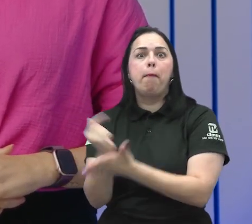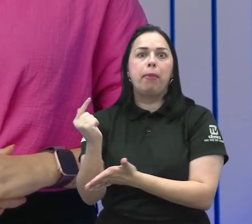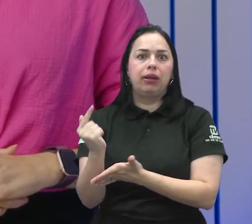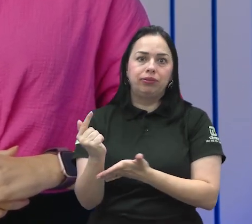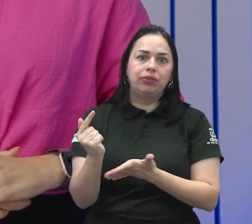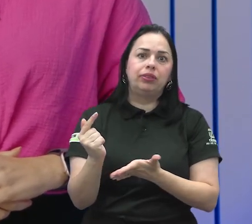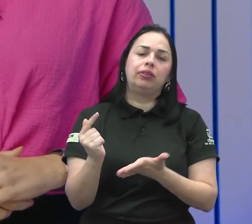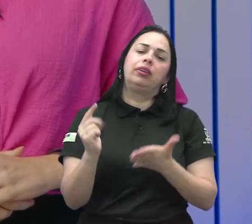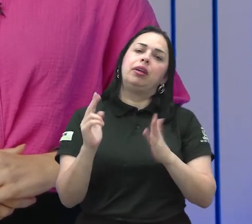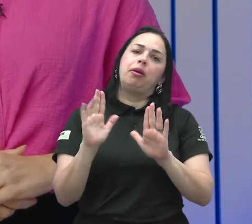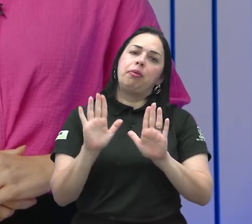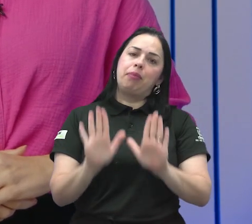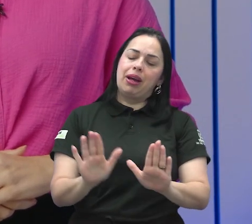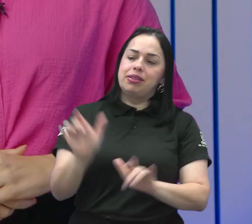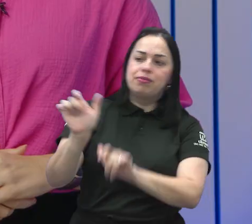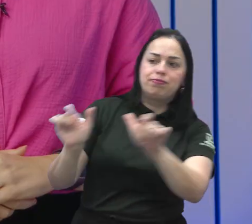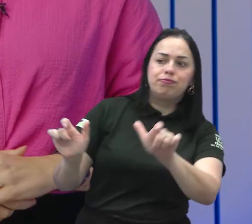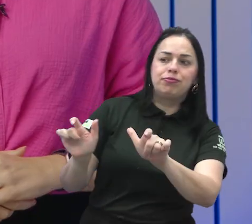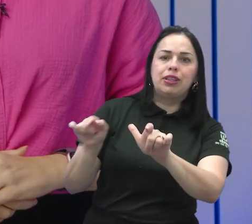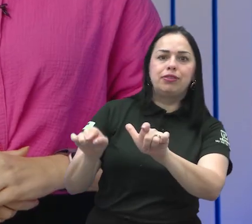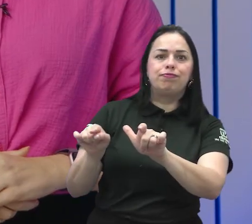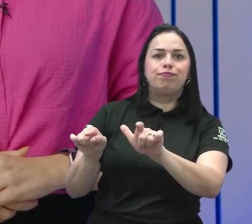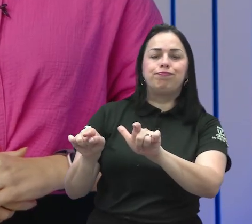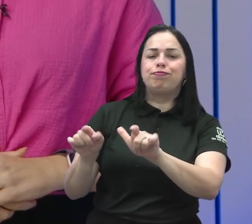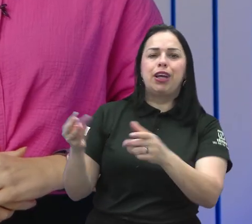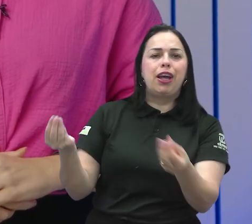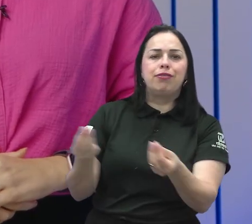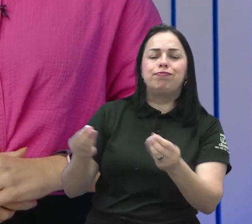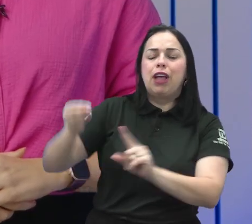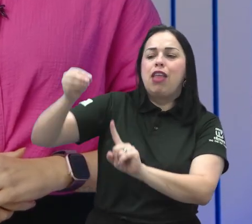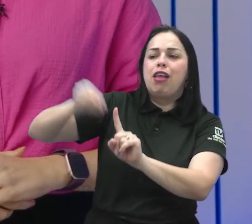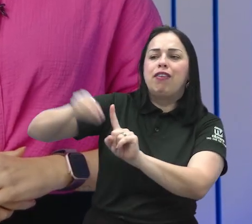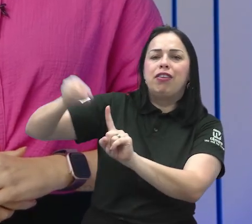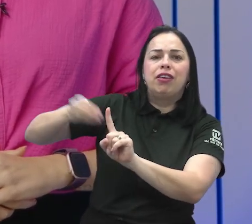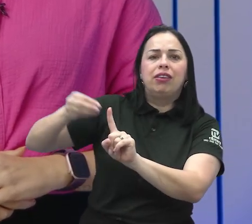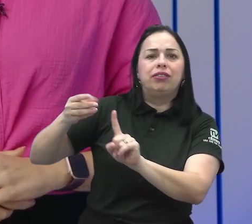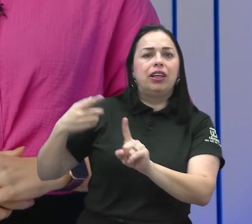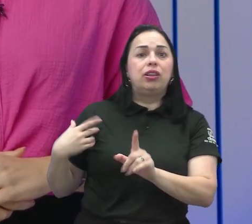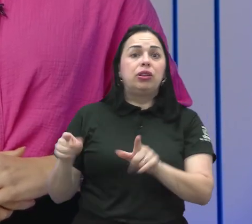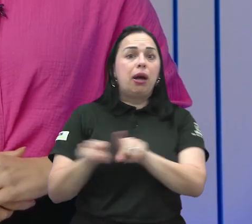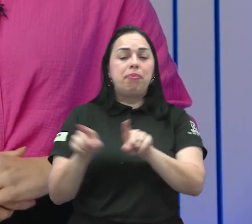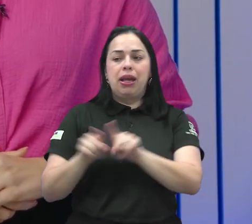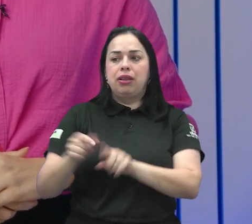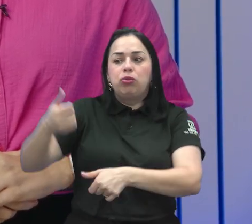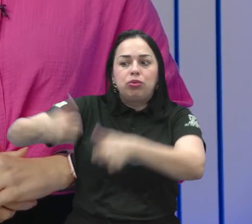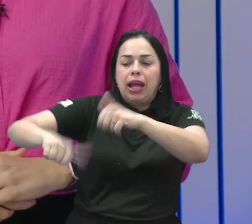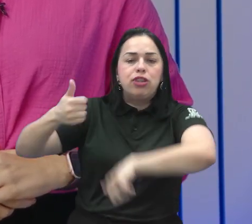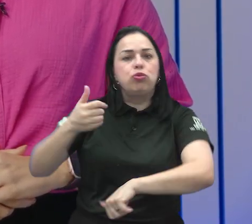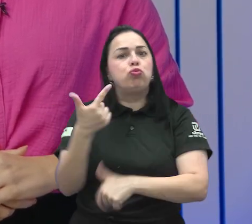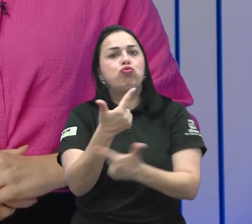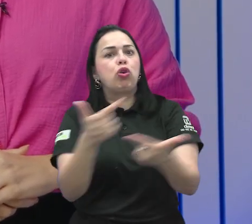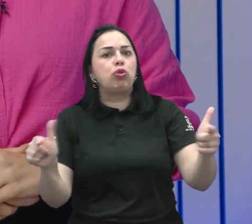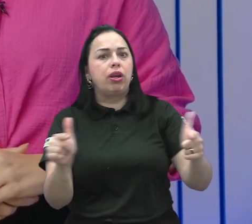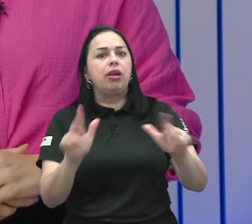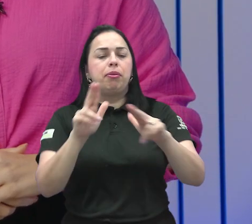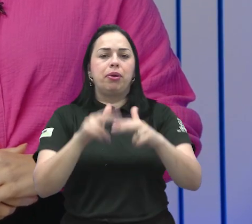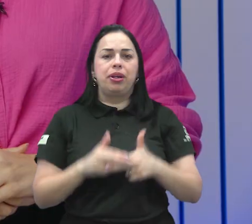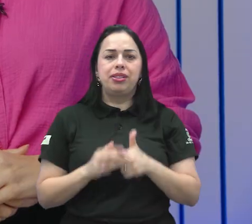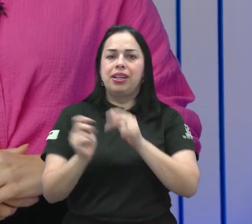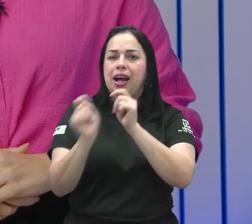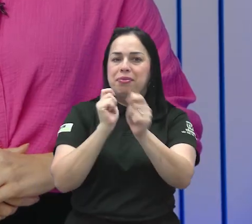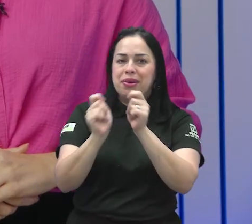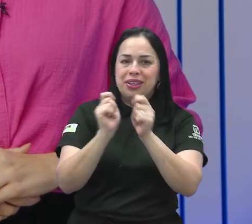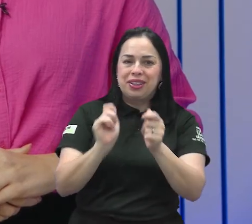através da compra, muitas vezes de pessoas em situação de vulnerabilidade e sem a testagem adequada.